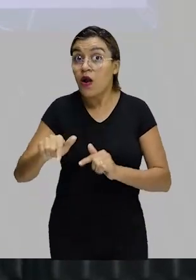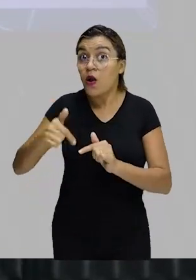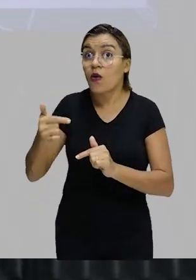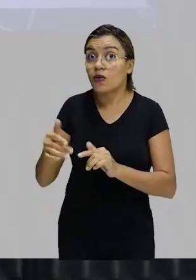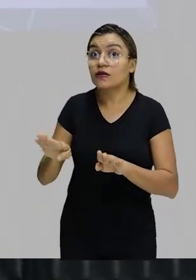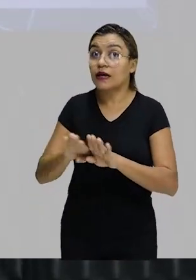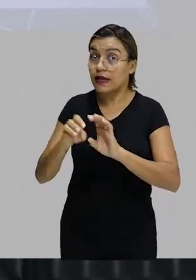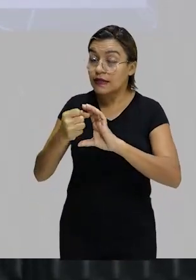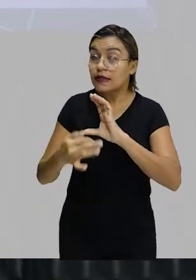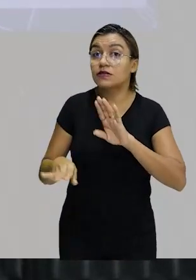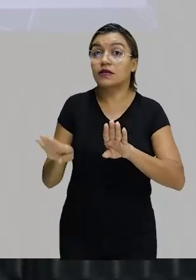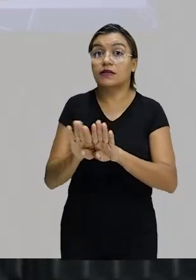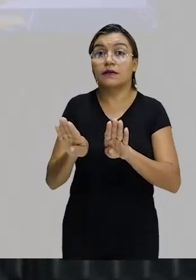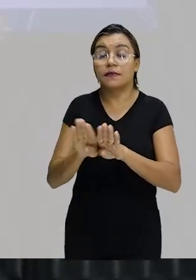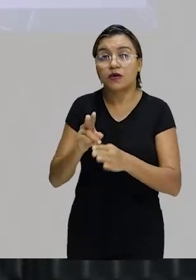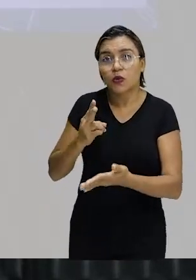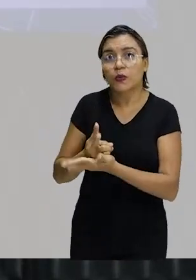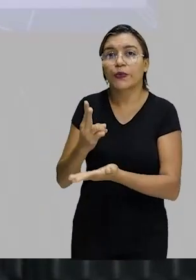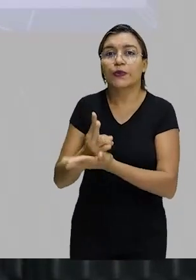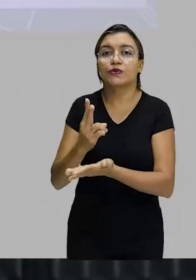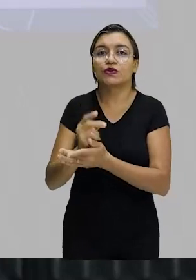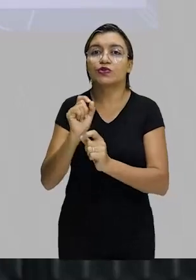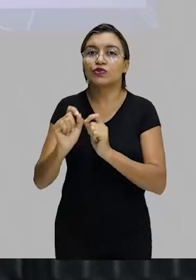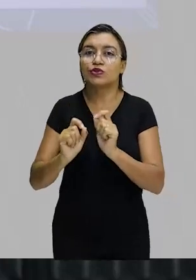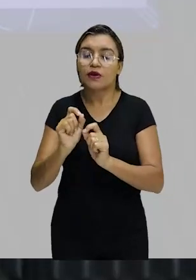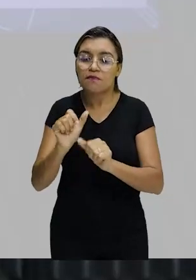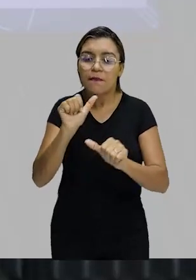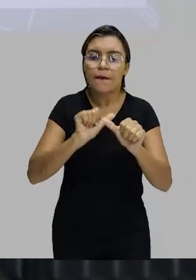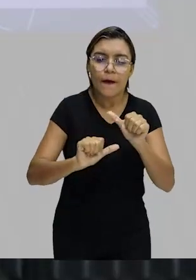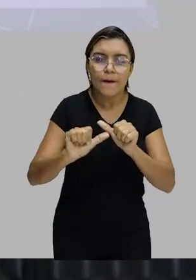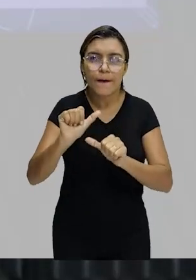característica que eu já mencionei, ela está constantemente